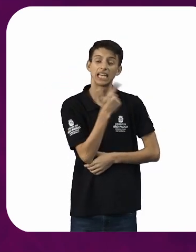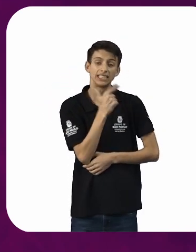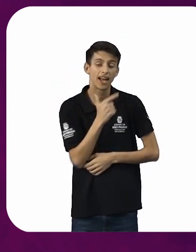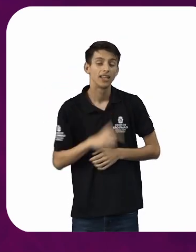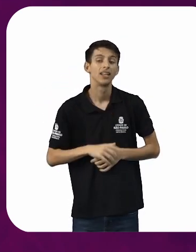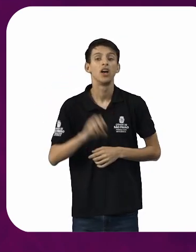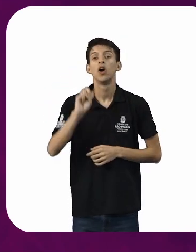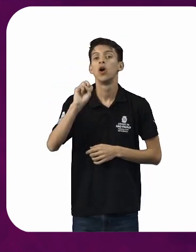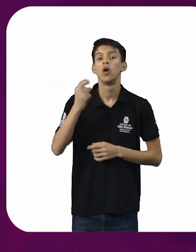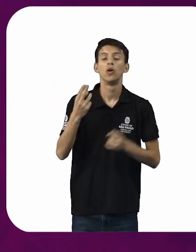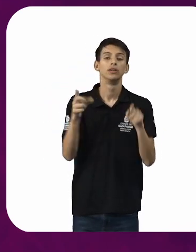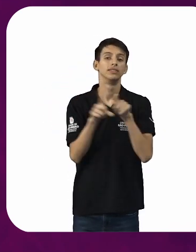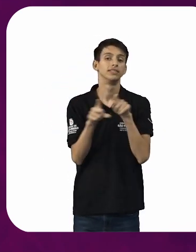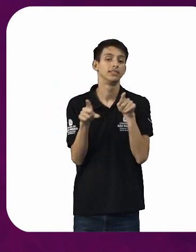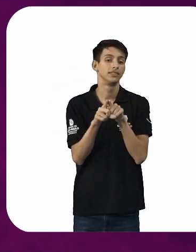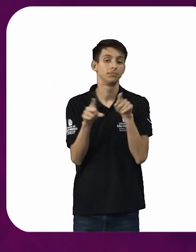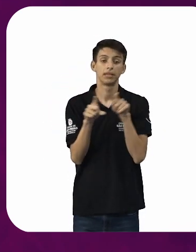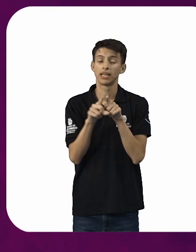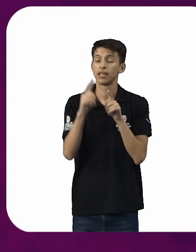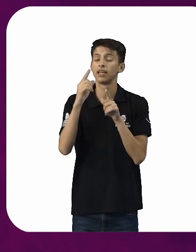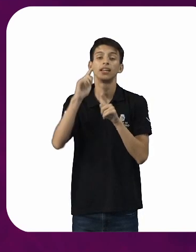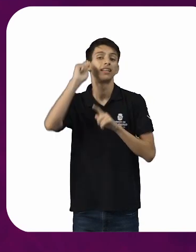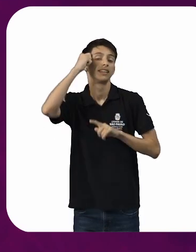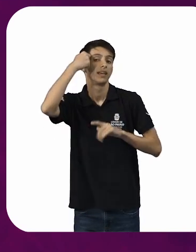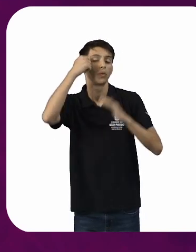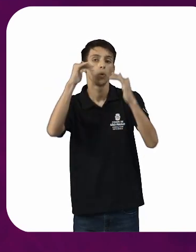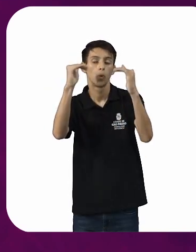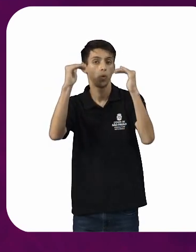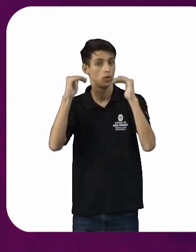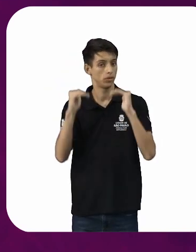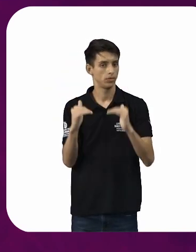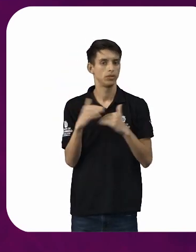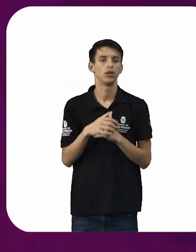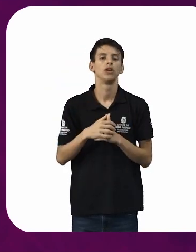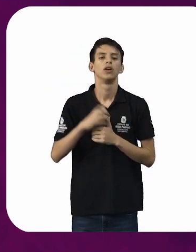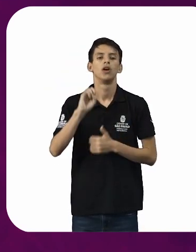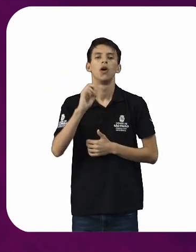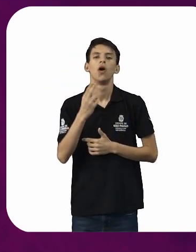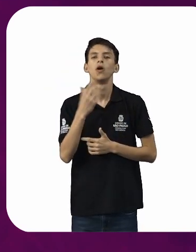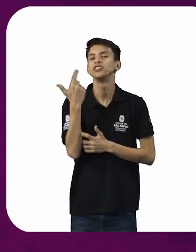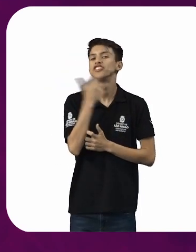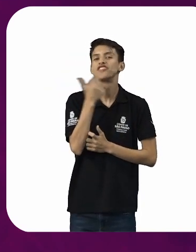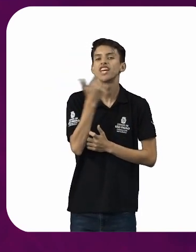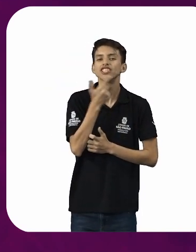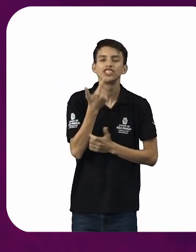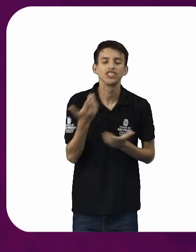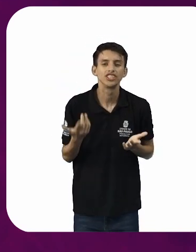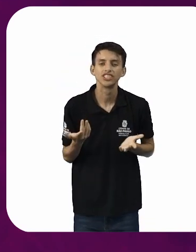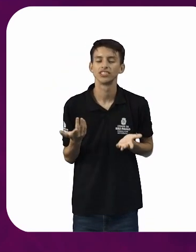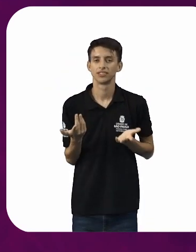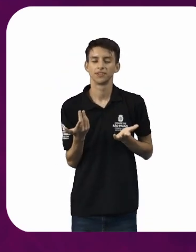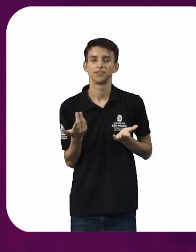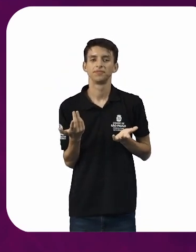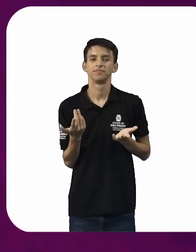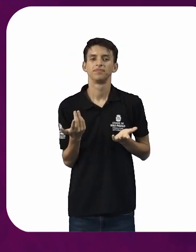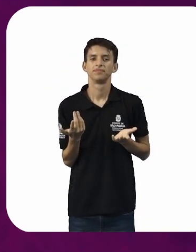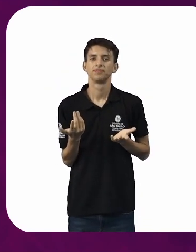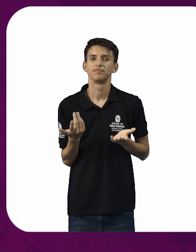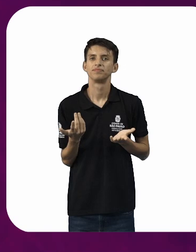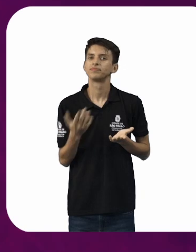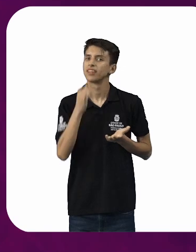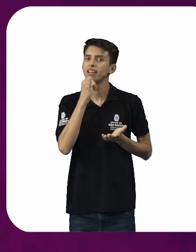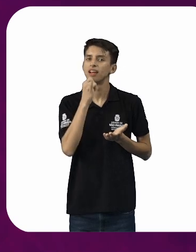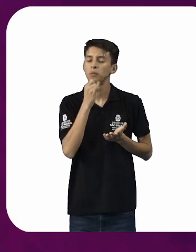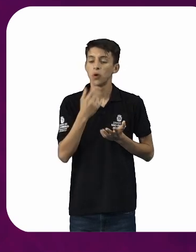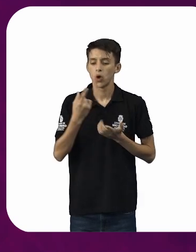ela numa condição de subalternidade, numa condição de entreter, de divertir, e